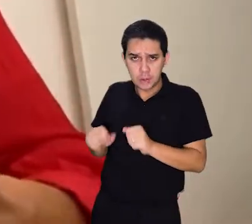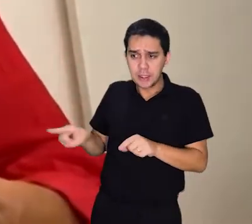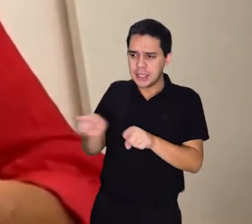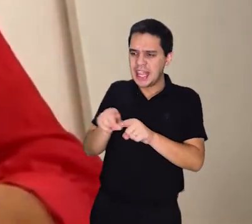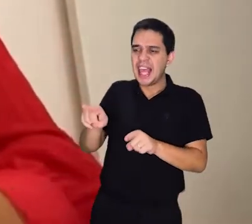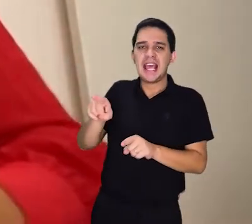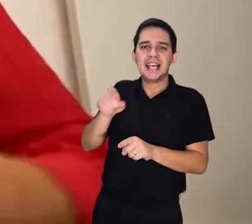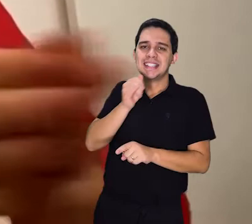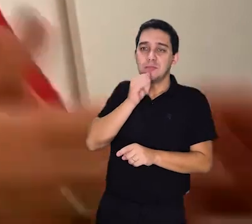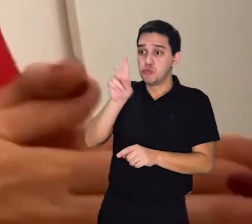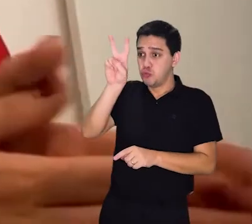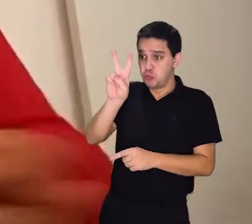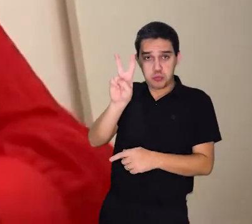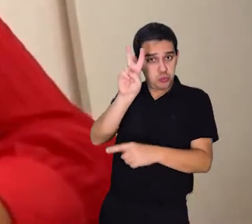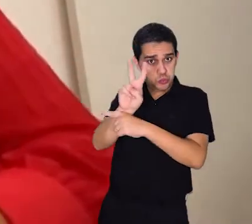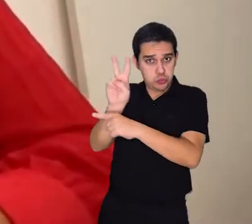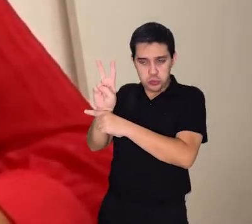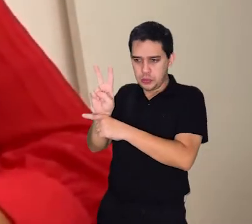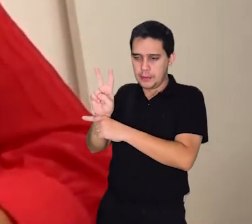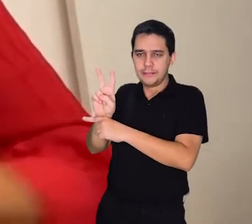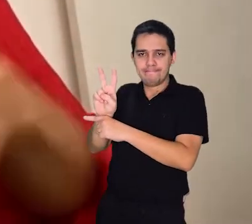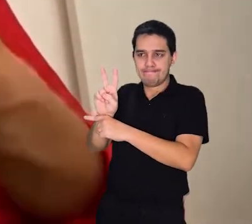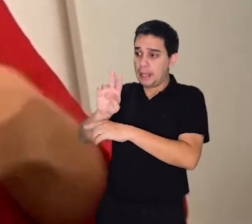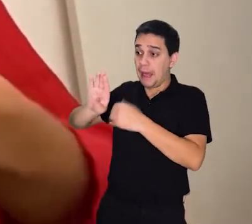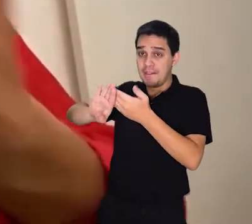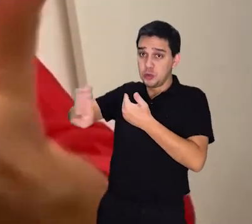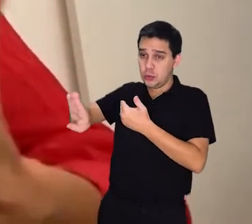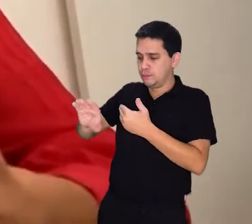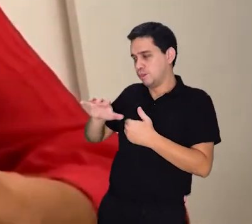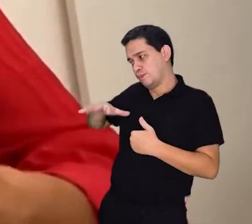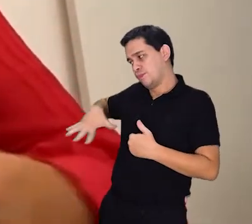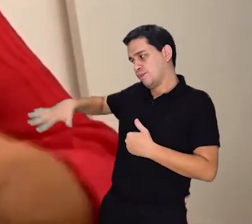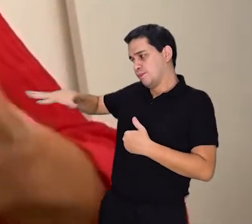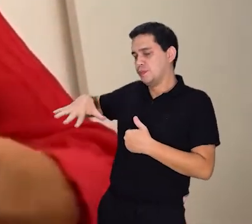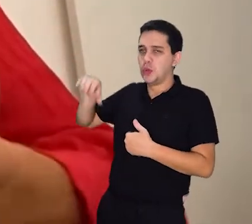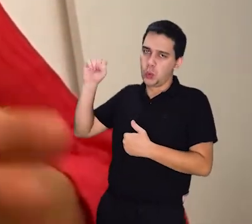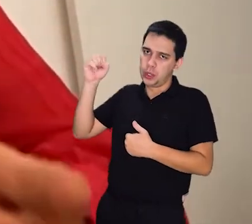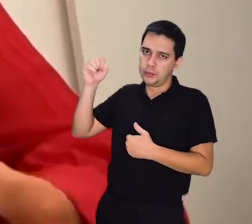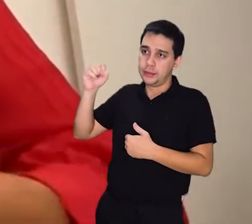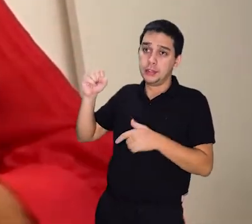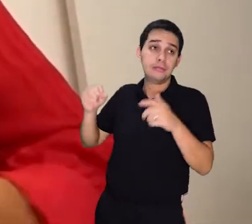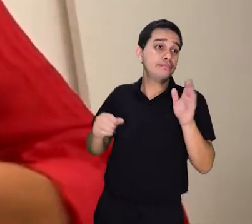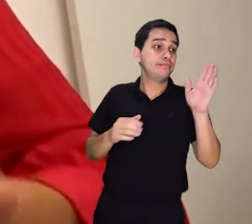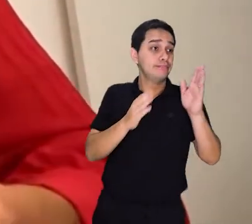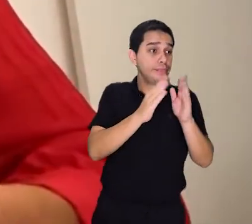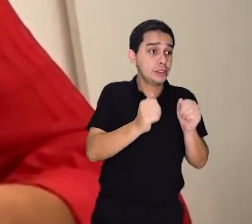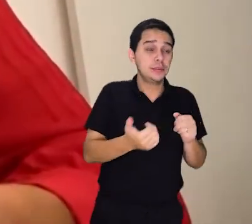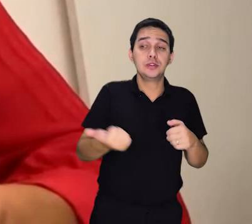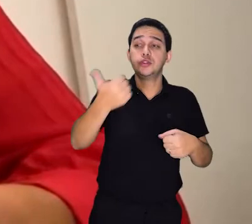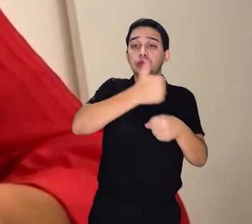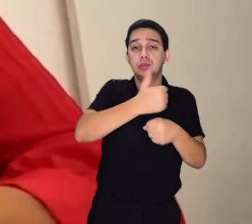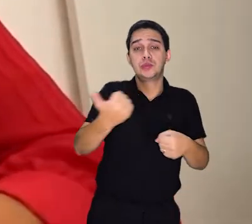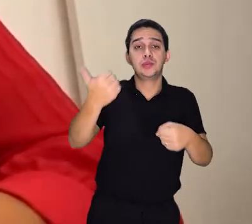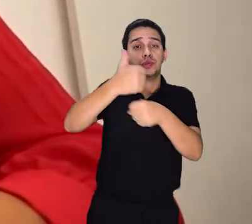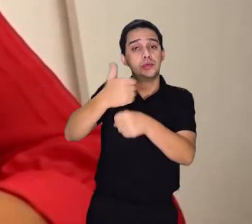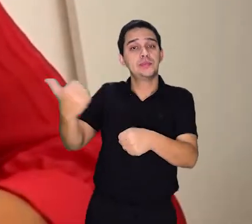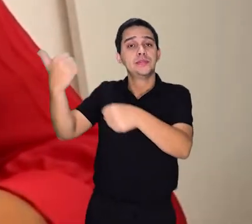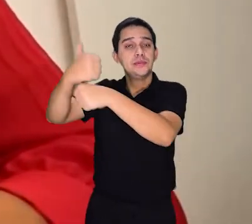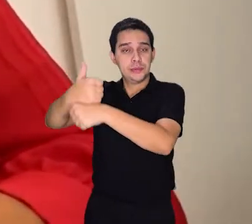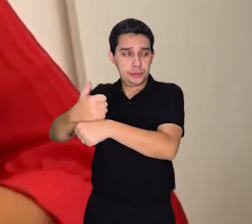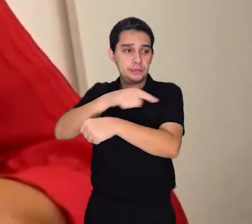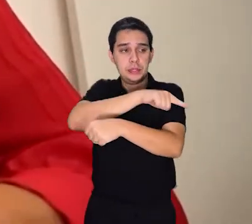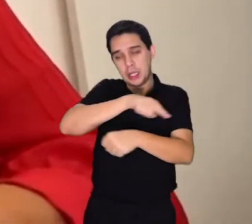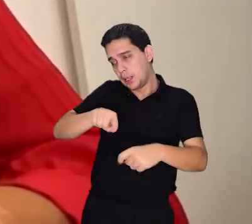medida em que, assim, se eles vão sair, tem que imediatamente entrar uma outra turma, porque se trabalha com restrição, né, de recursos